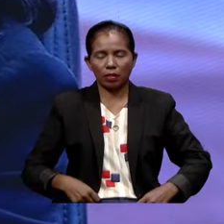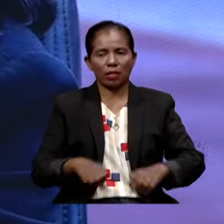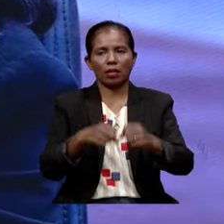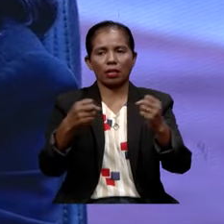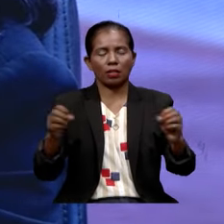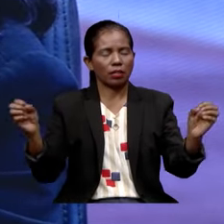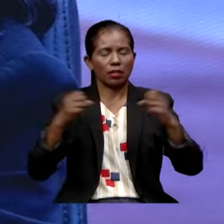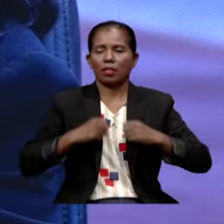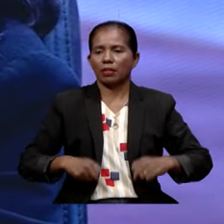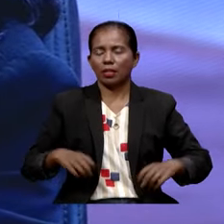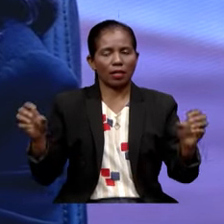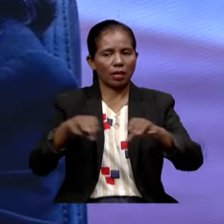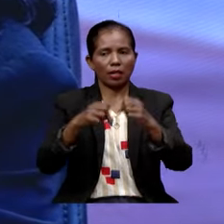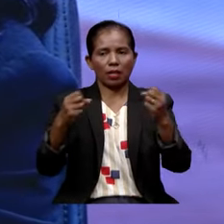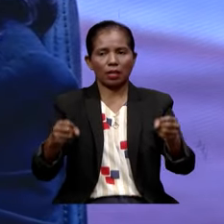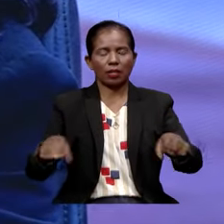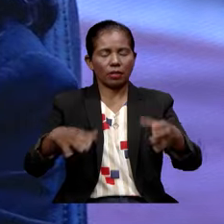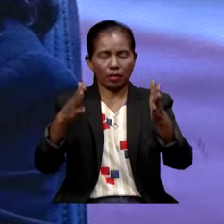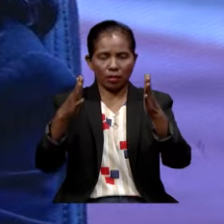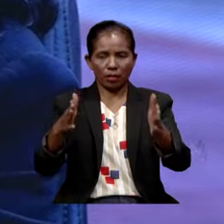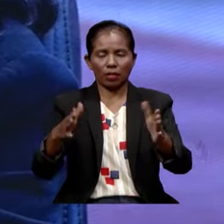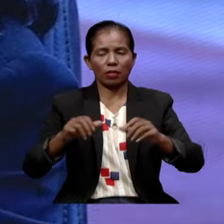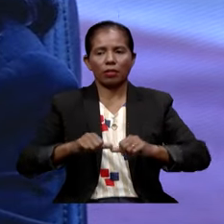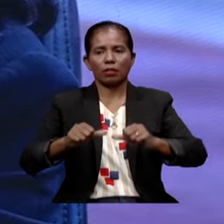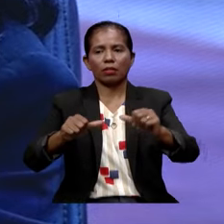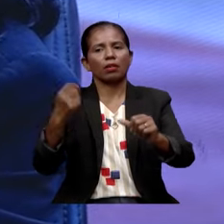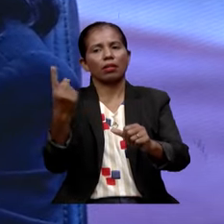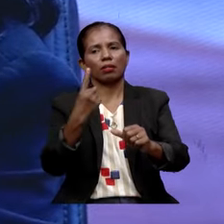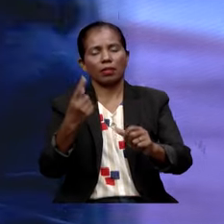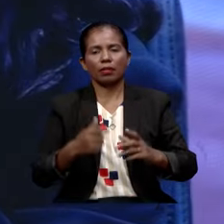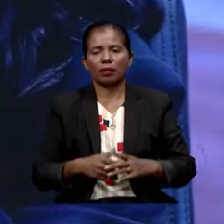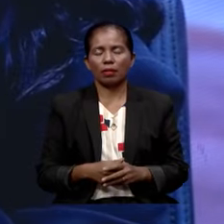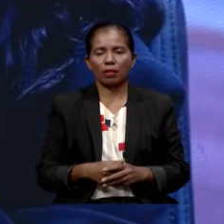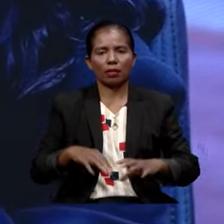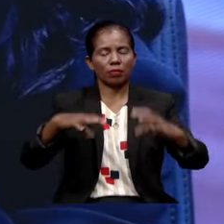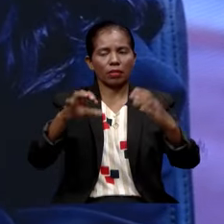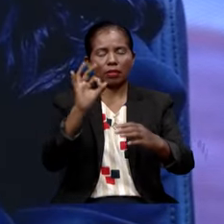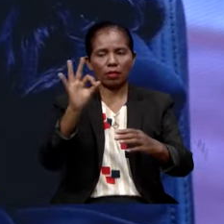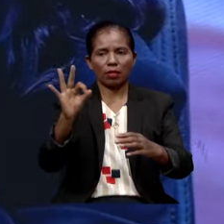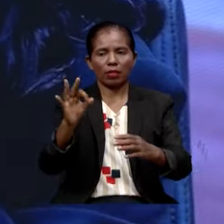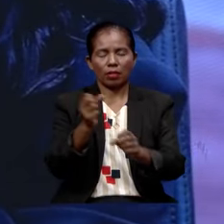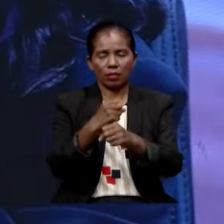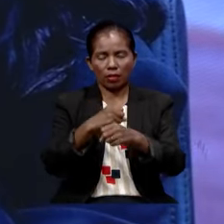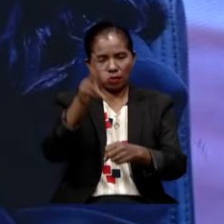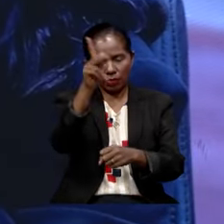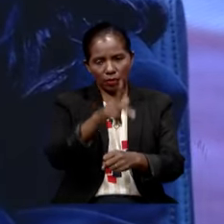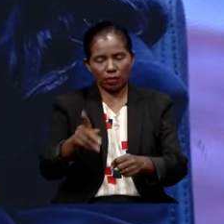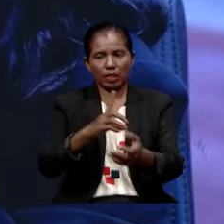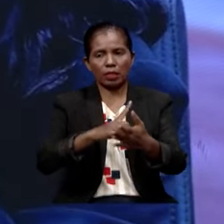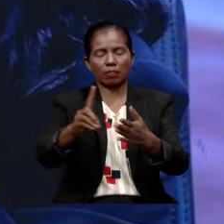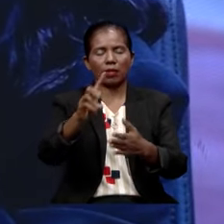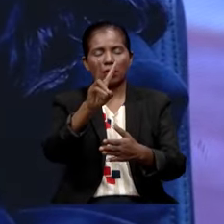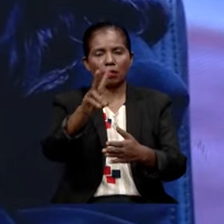la raho nida. Funcionamento Saudi lá o Hela na Fatin. Comissão F foi ralo e fiscalização e a semana